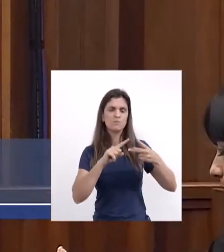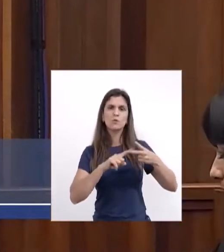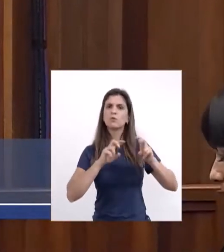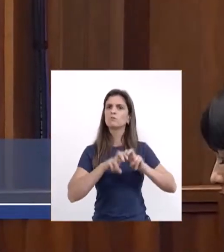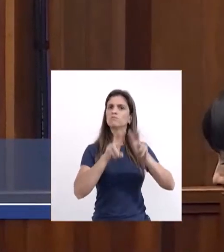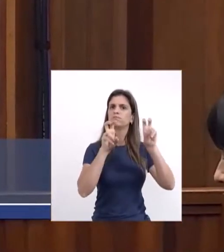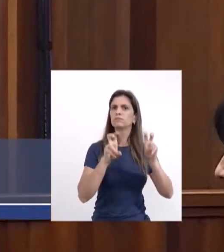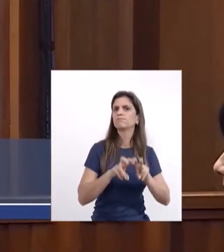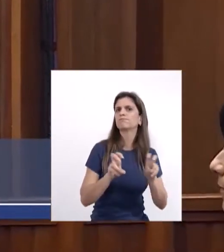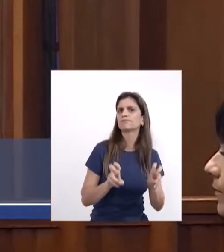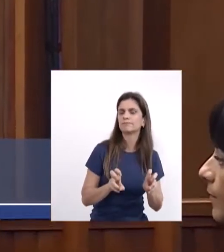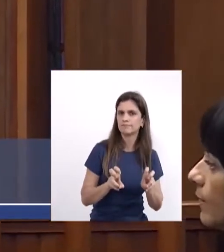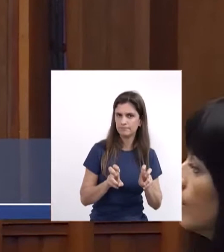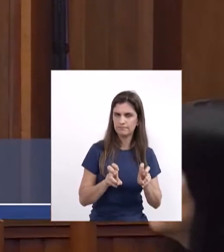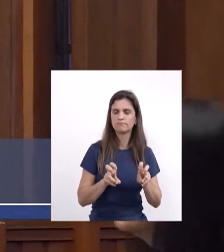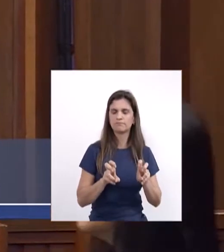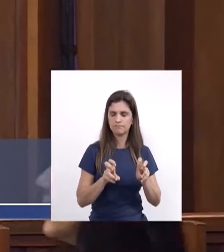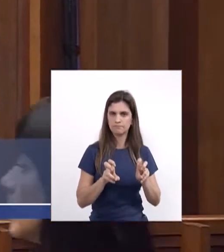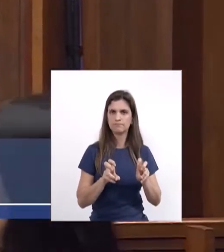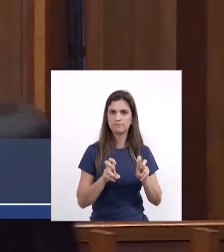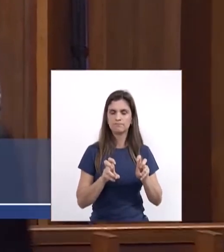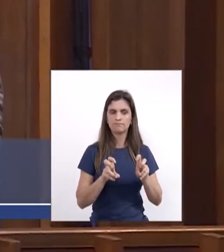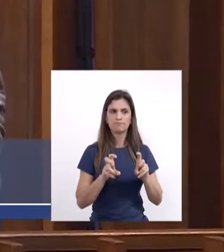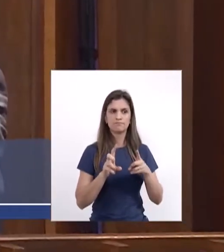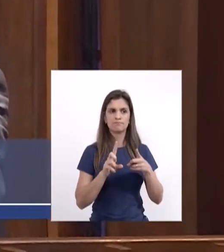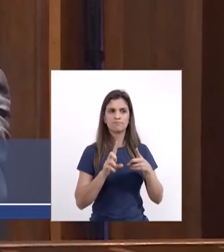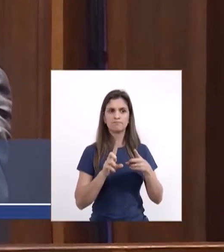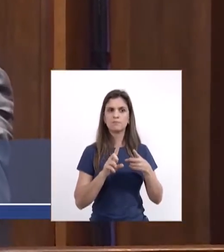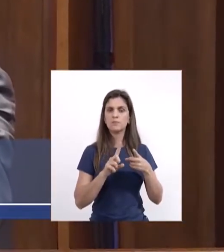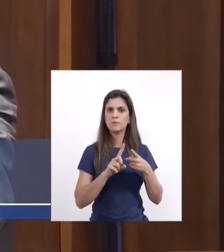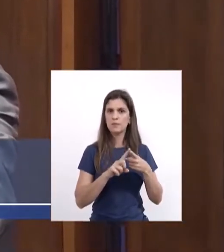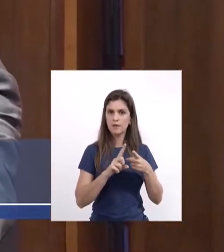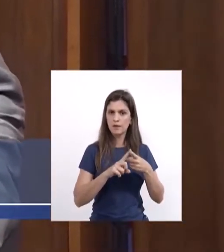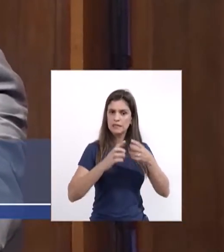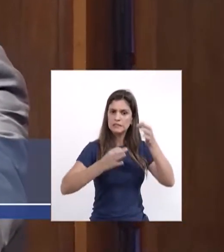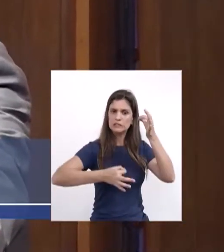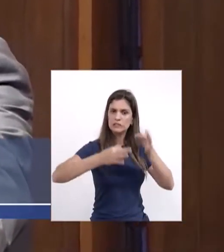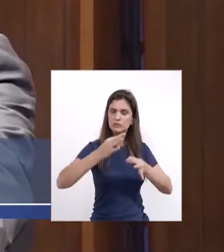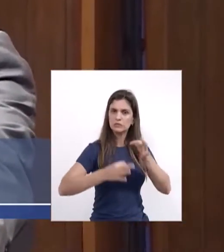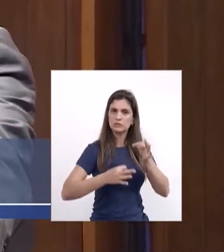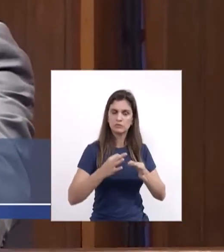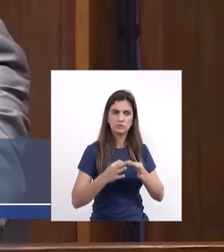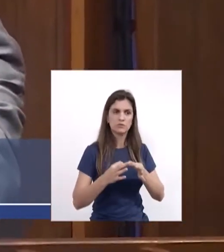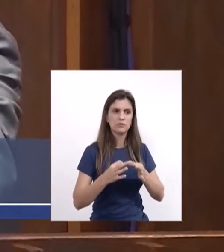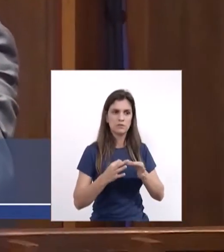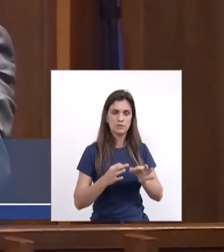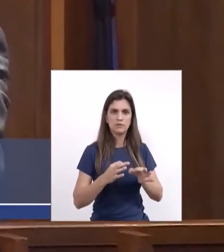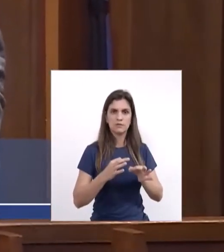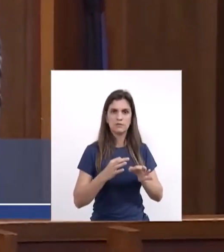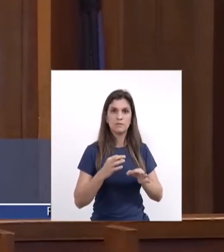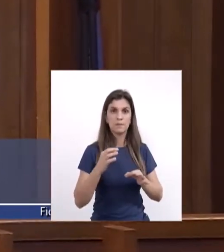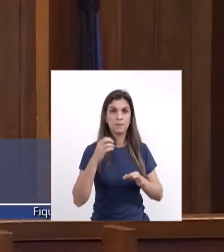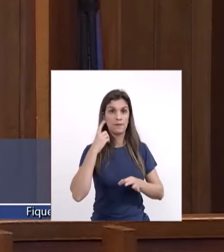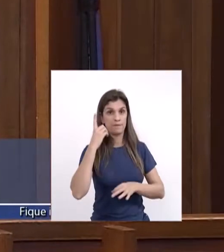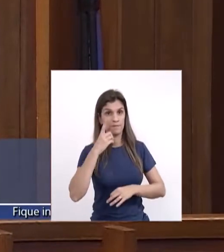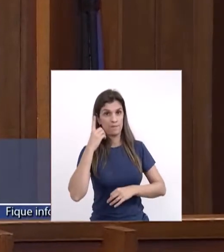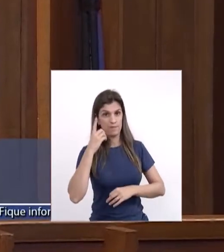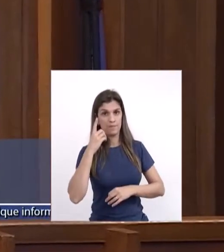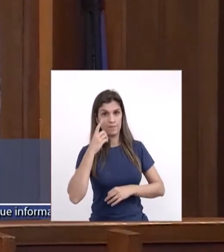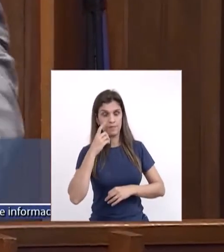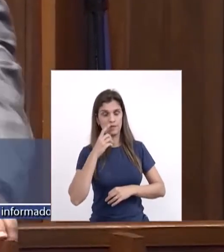assuntos, duas decisões judiciais. Deputado professor Rinaldo,